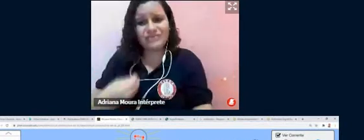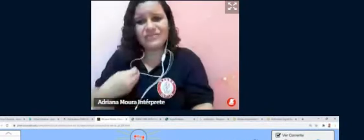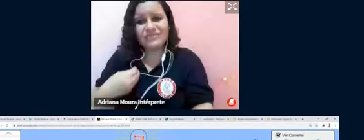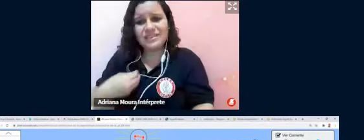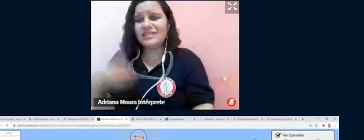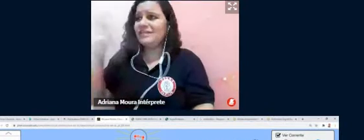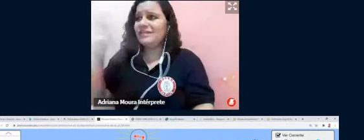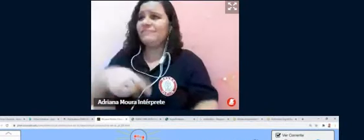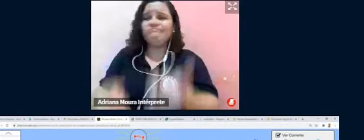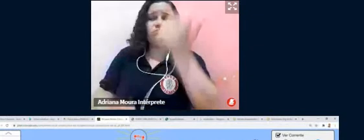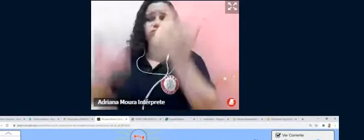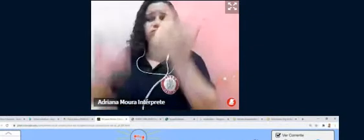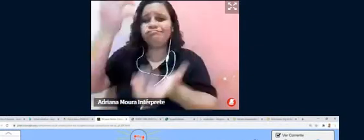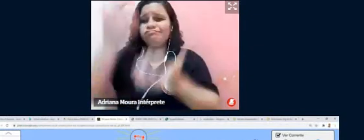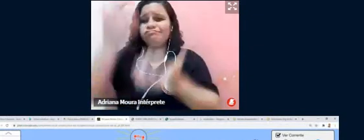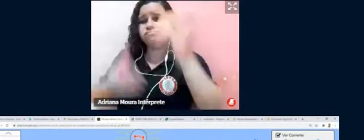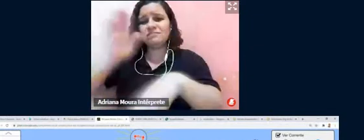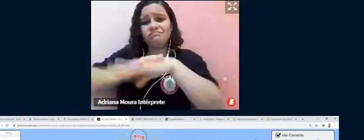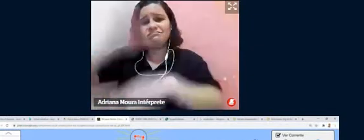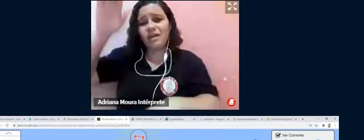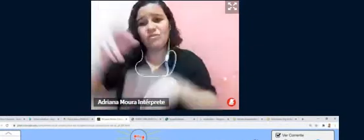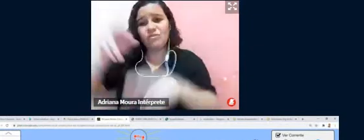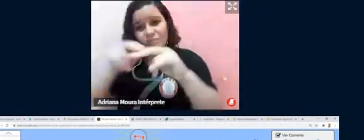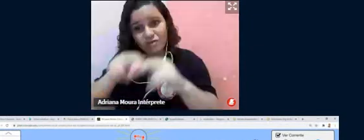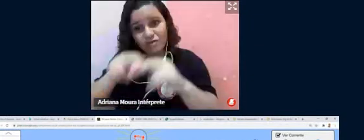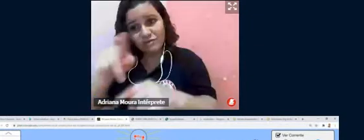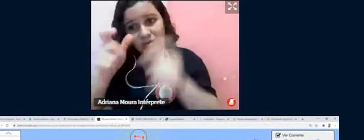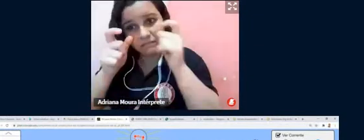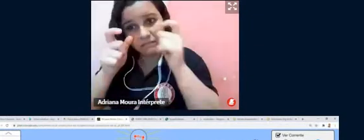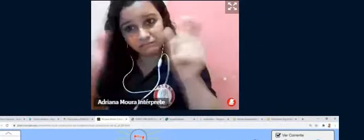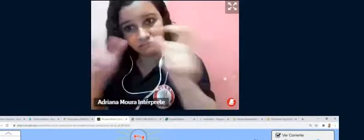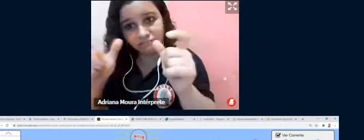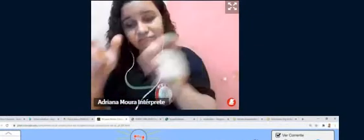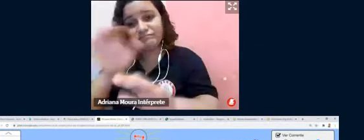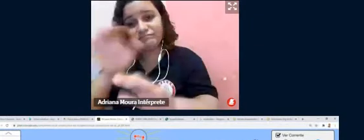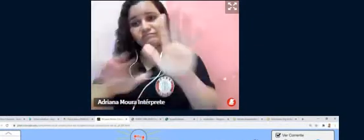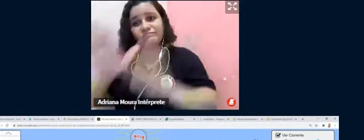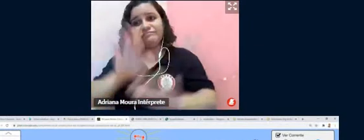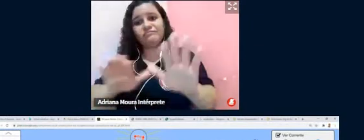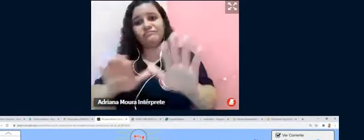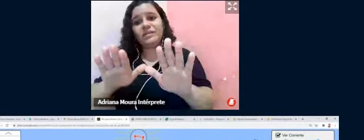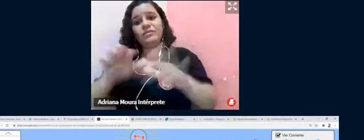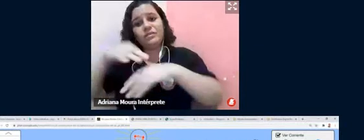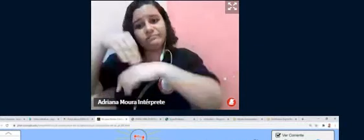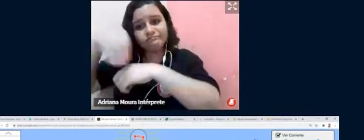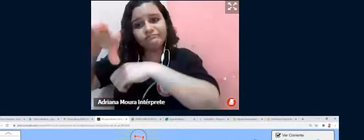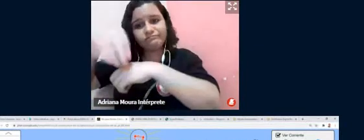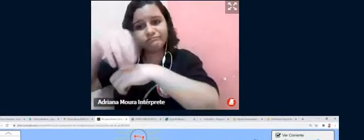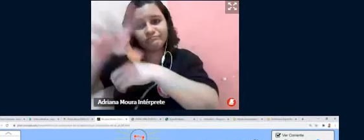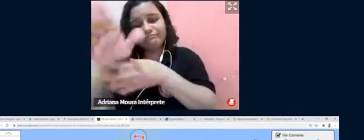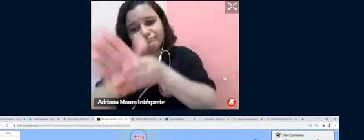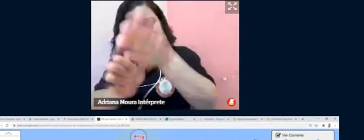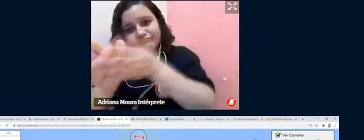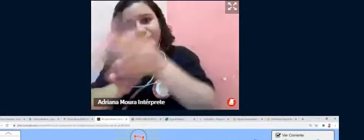incêndios. É por esta razão que a gente diz às pessoas, pessoal,